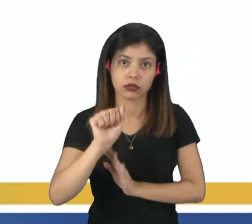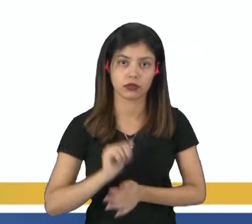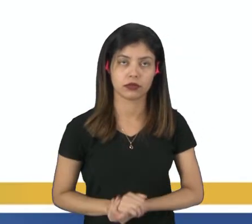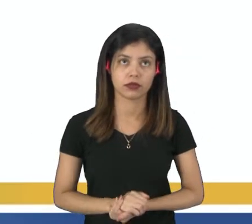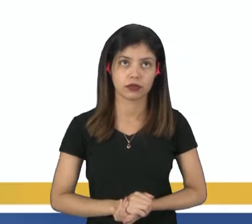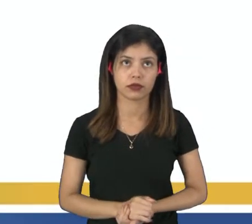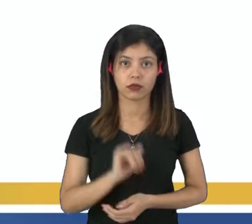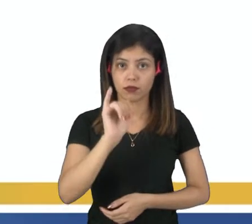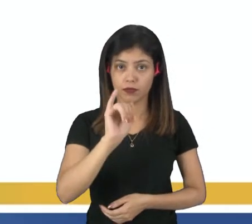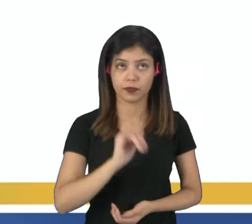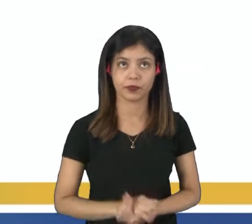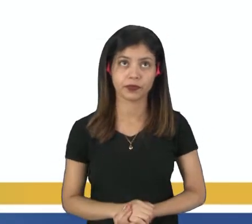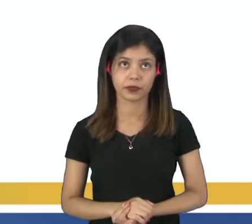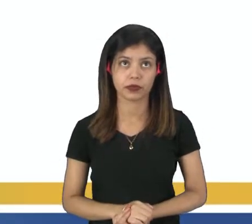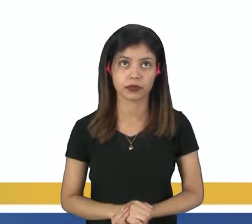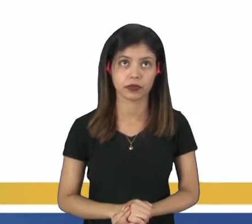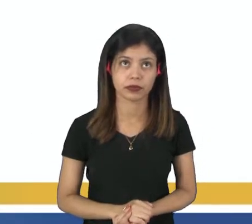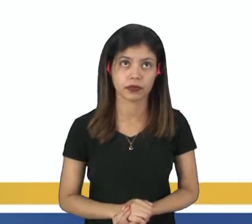mais, com i.